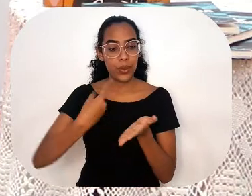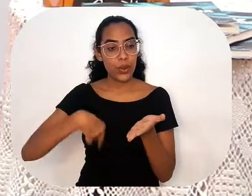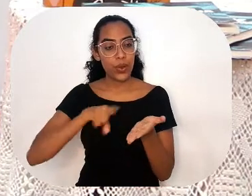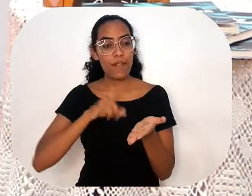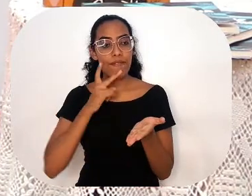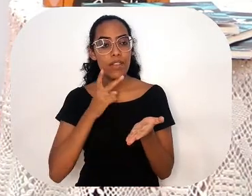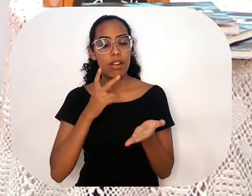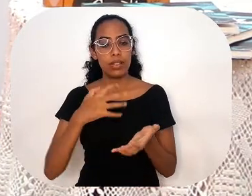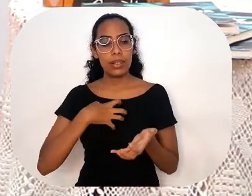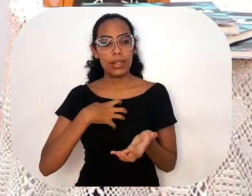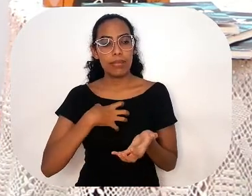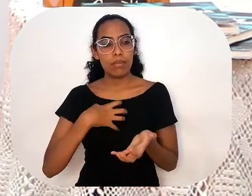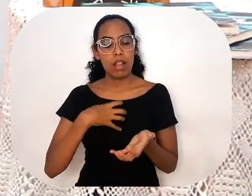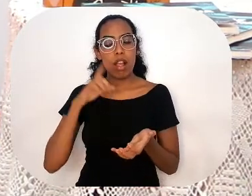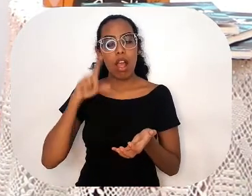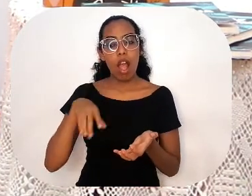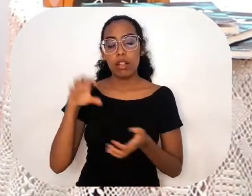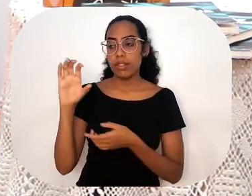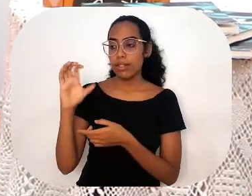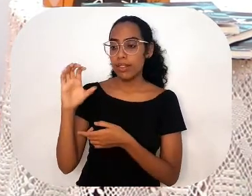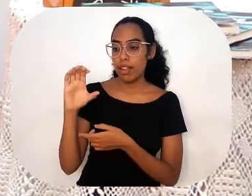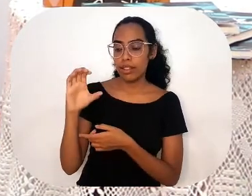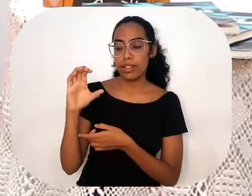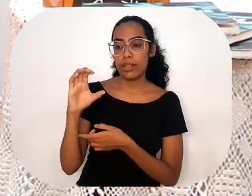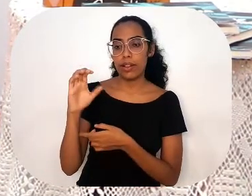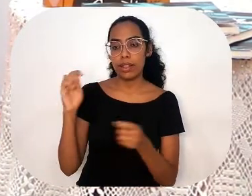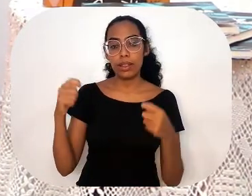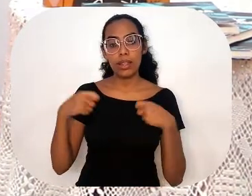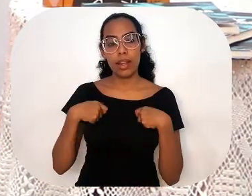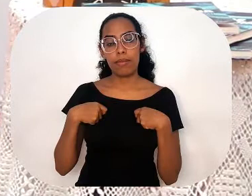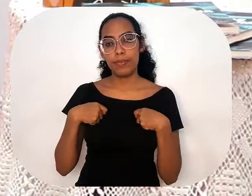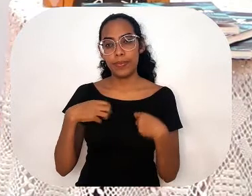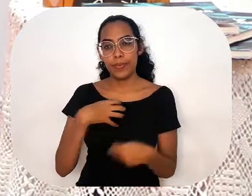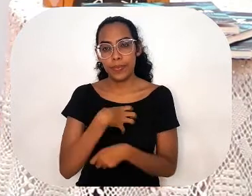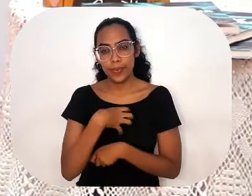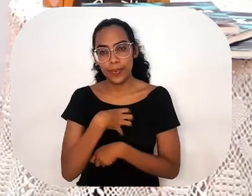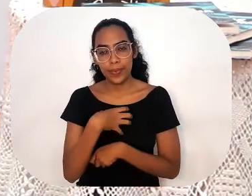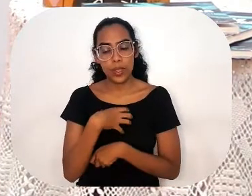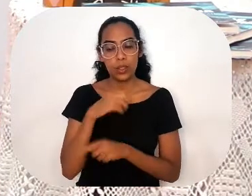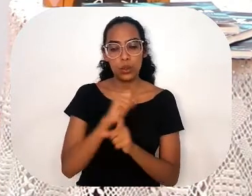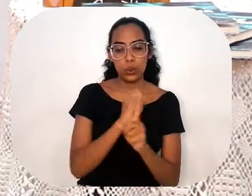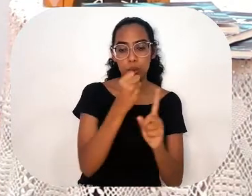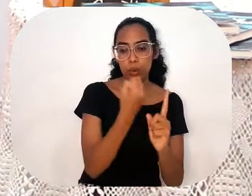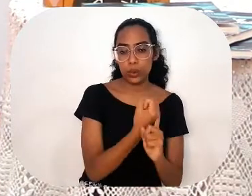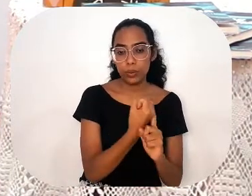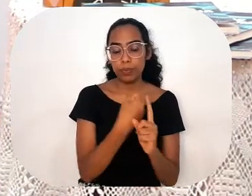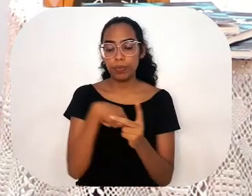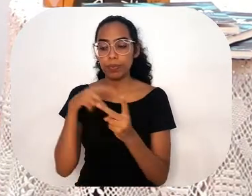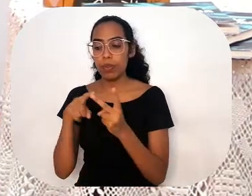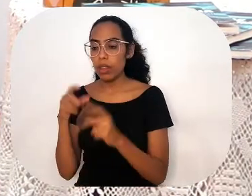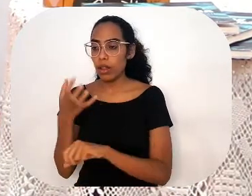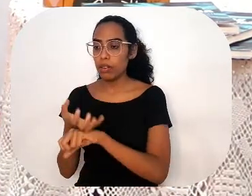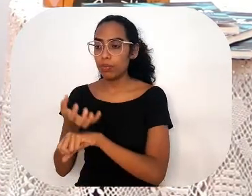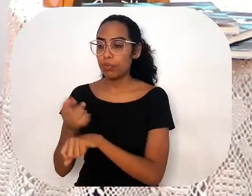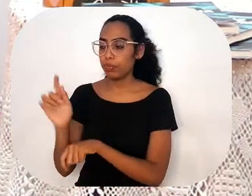sensibilidades não é tá falando exatamente que a ciência ela pode ser sensível seja a sociologia